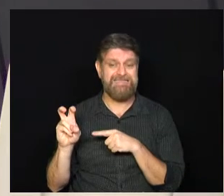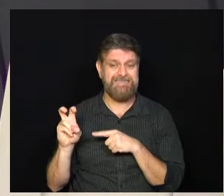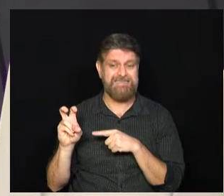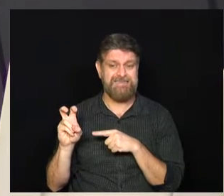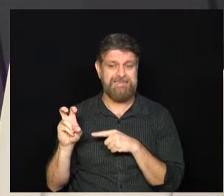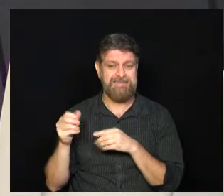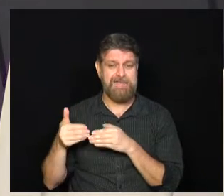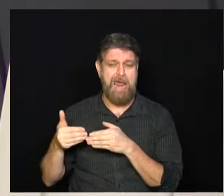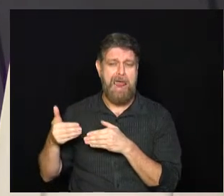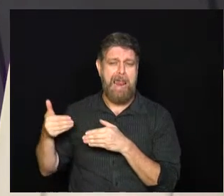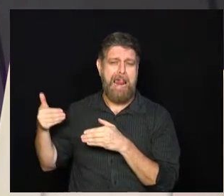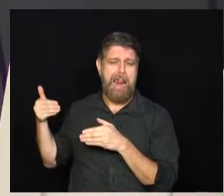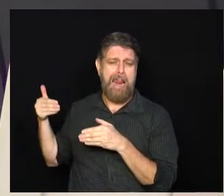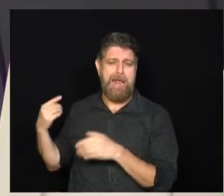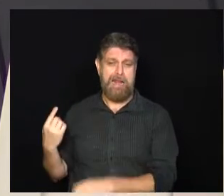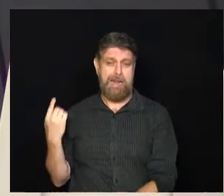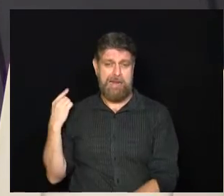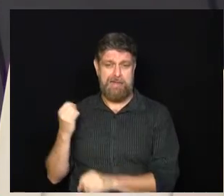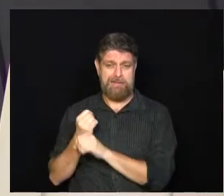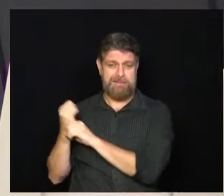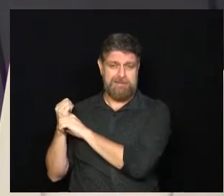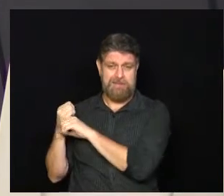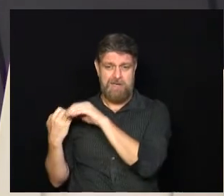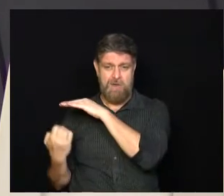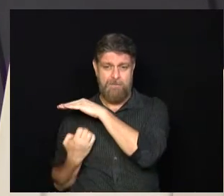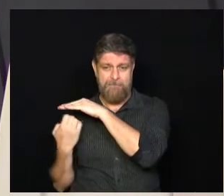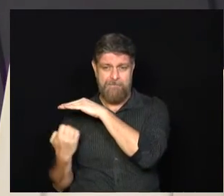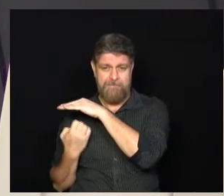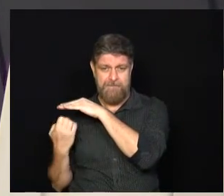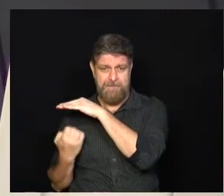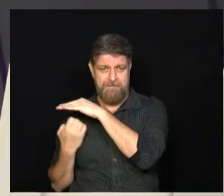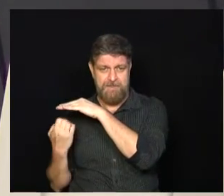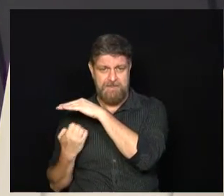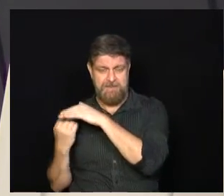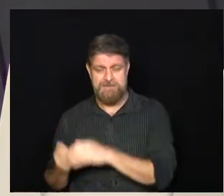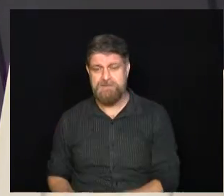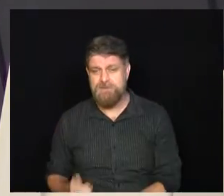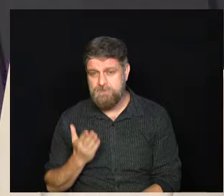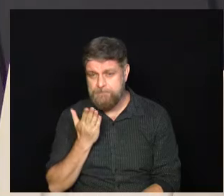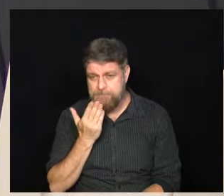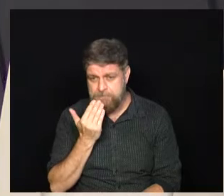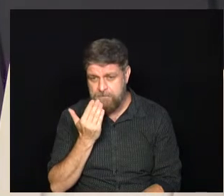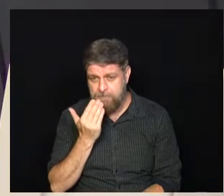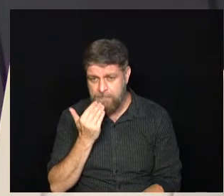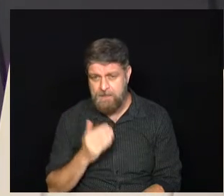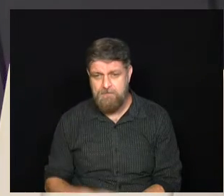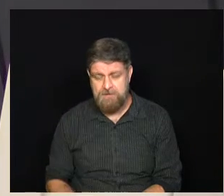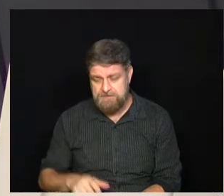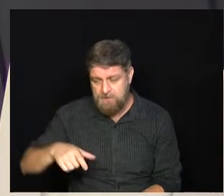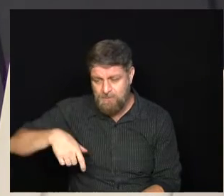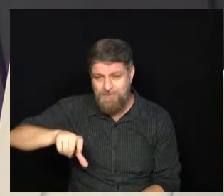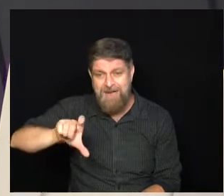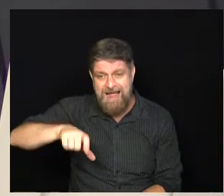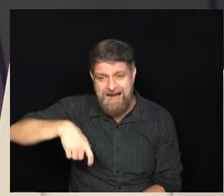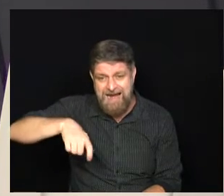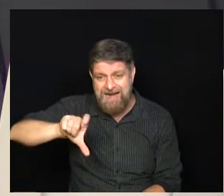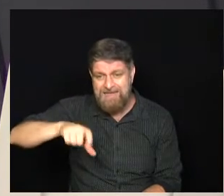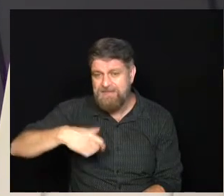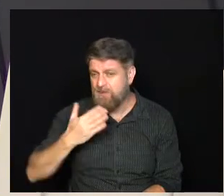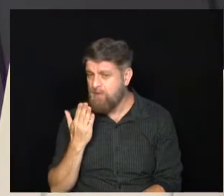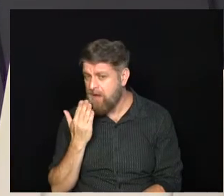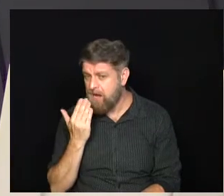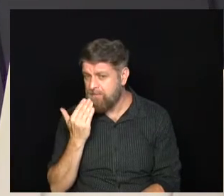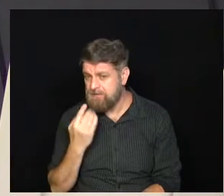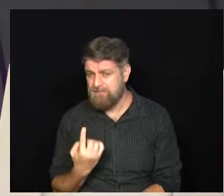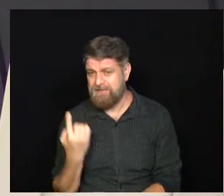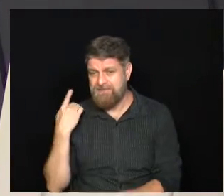de uma empresa de alimentação, do cartão alimentação, que ela